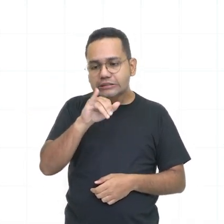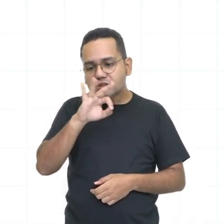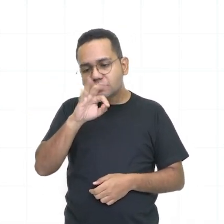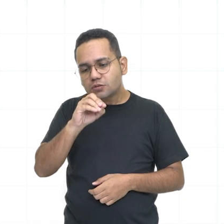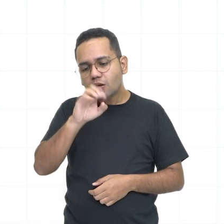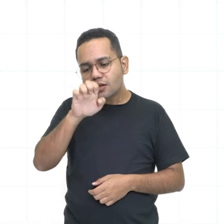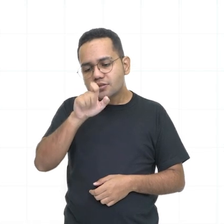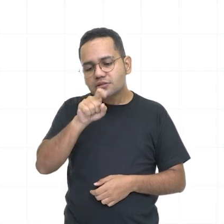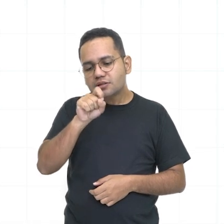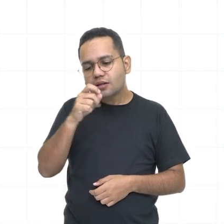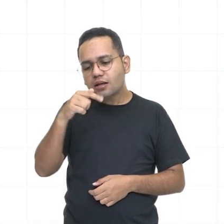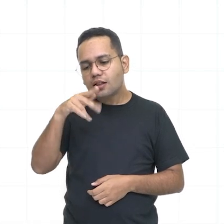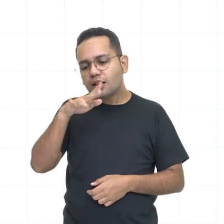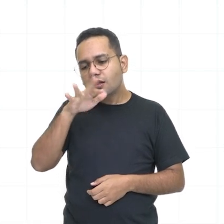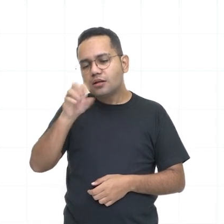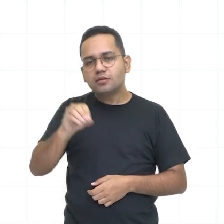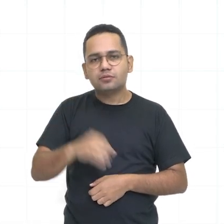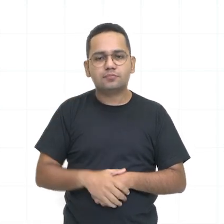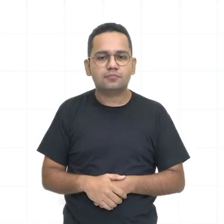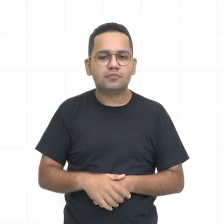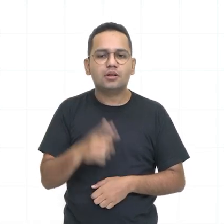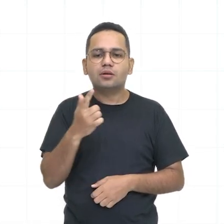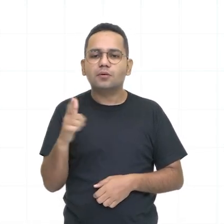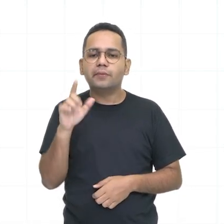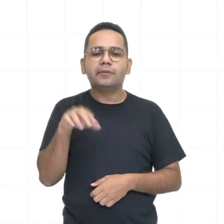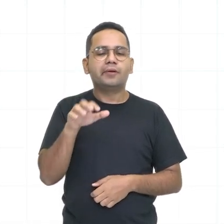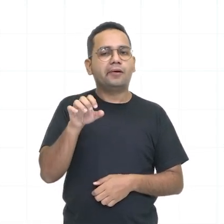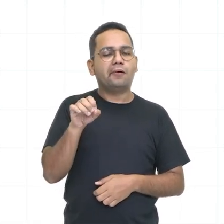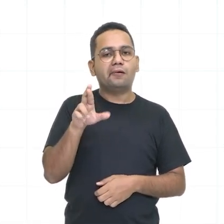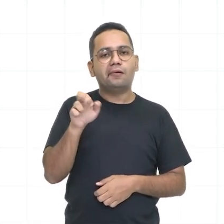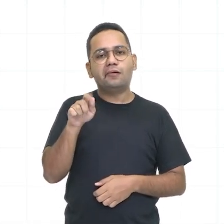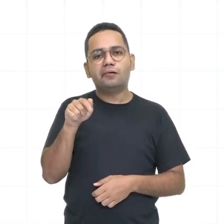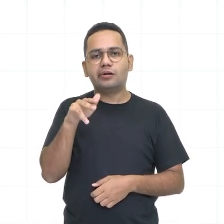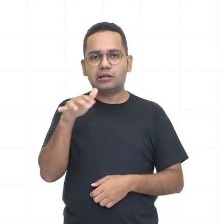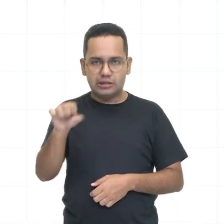da célula, e as organelas